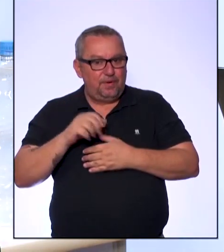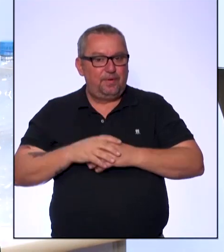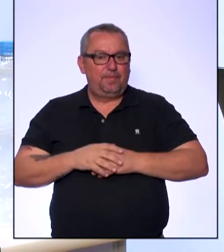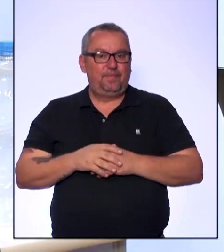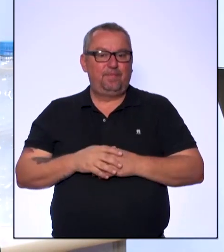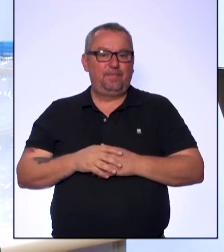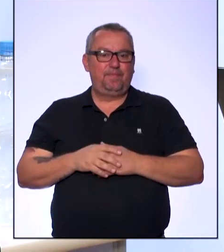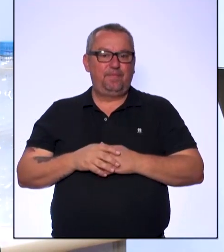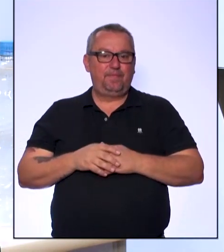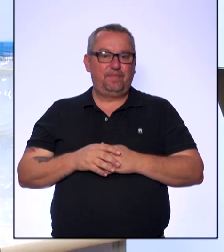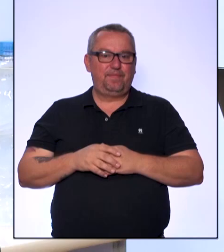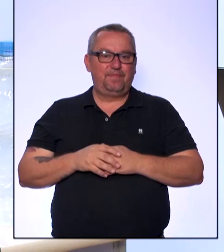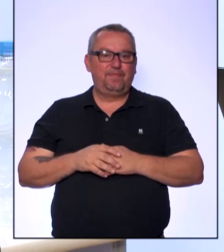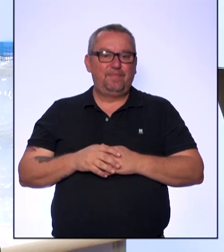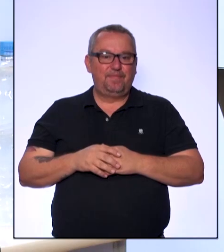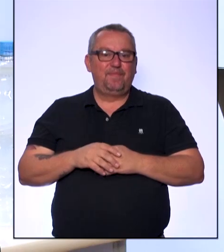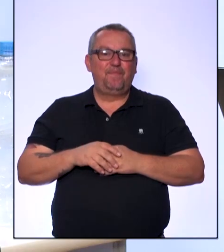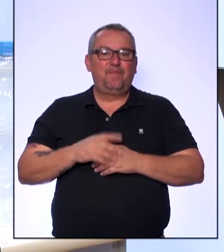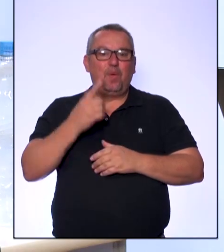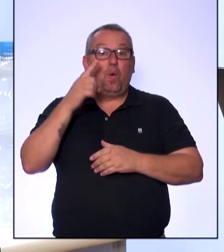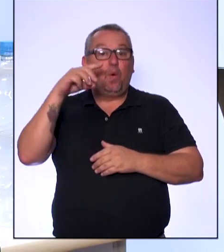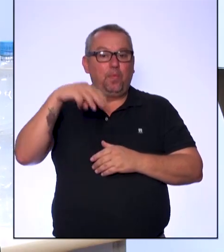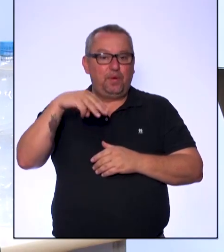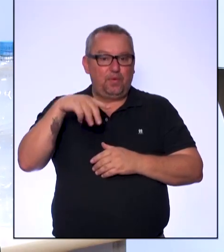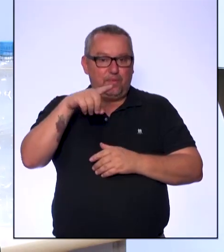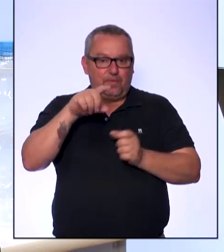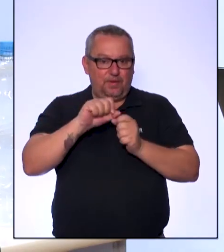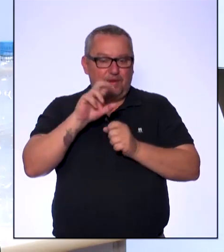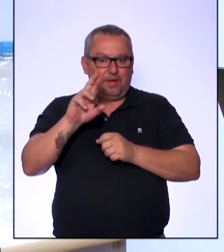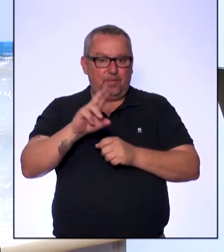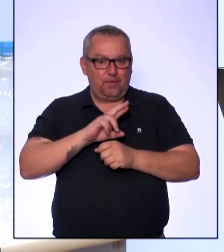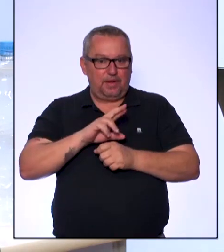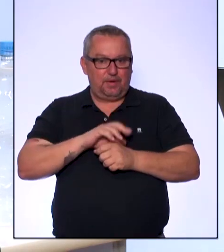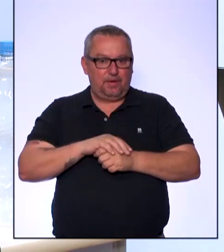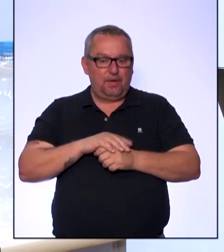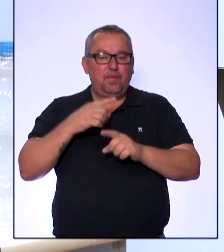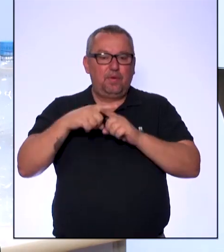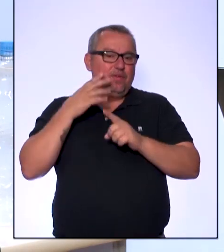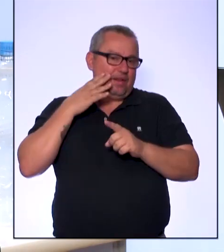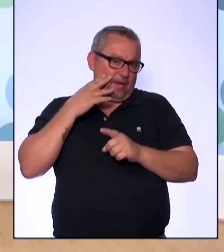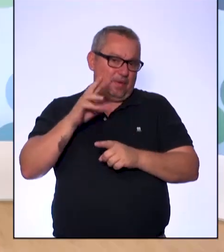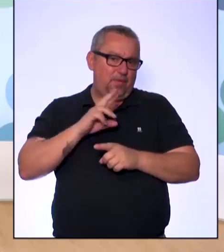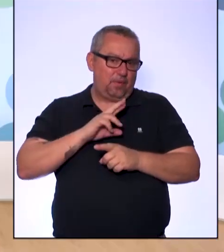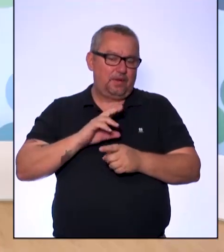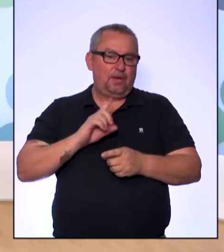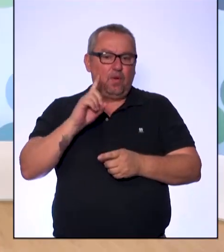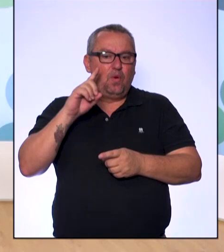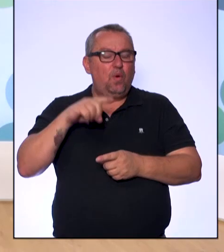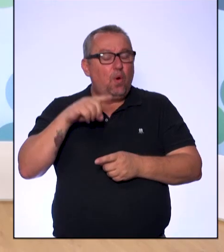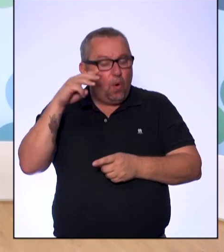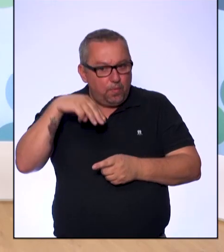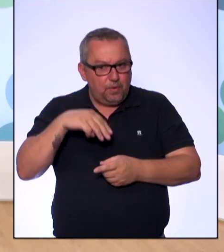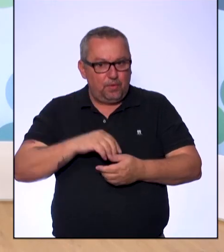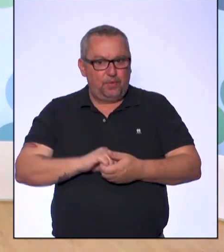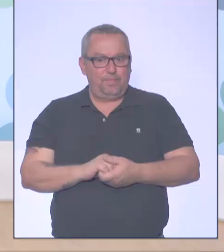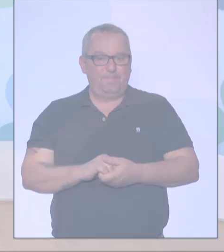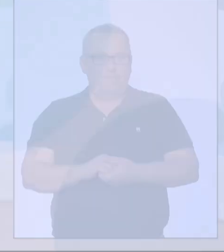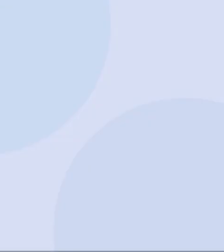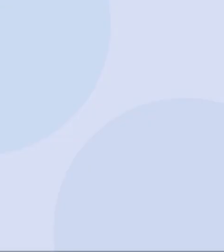bem. Perfeito. Estou entendendo. Então, gente, 1 minutinho para vocês responderem, porque eu já dei a resposta. Vamos lá. Será? Vamos lá, 1 minuto.